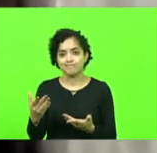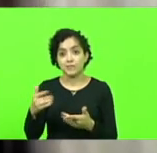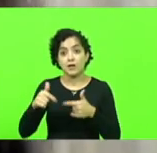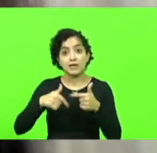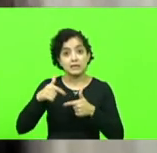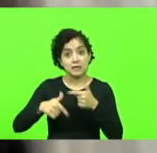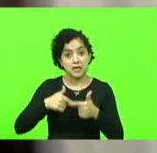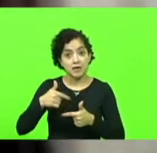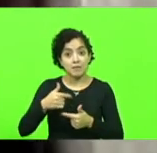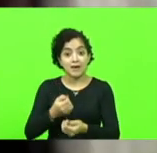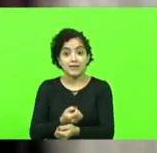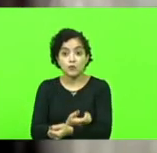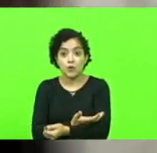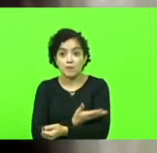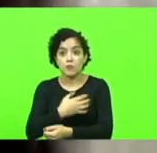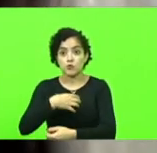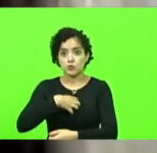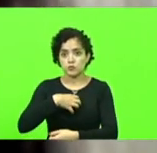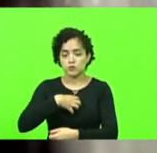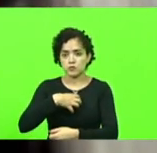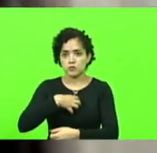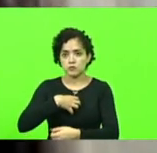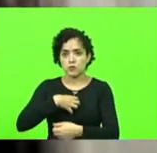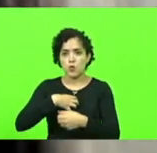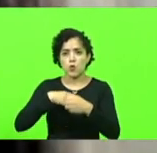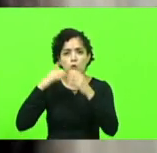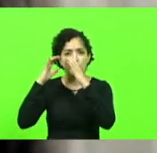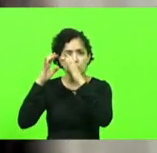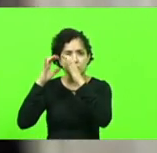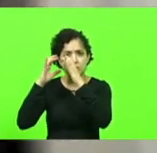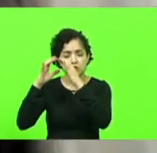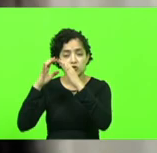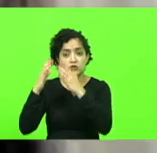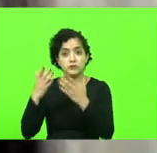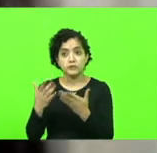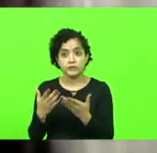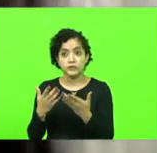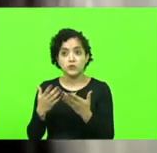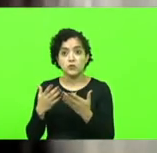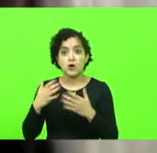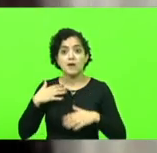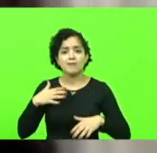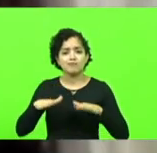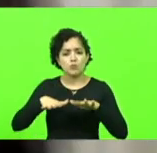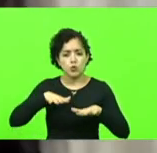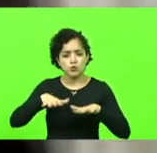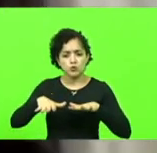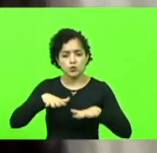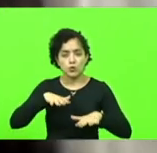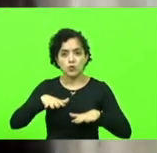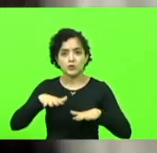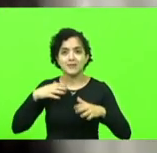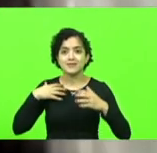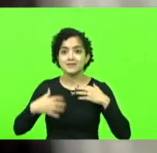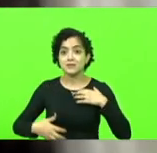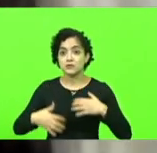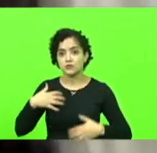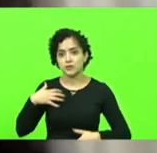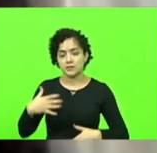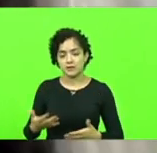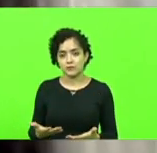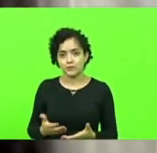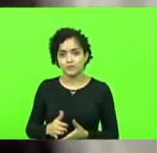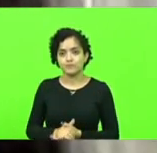emoção, trabalha com o cognitivo, trabalha com a parte motora e a parte sensorial do